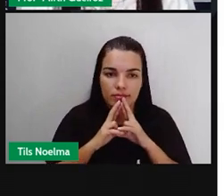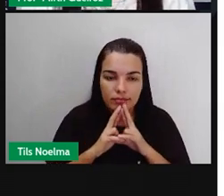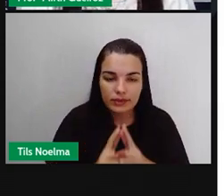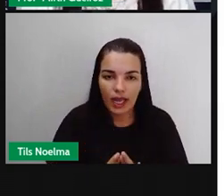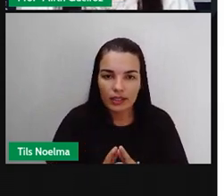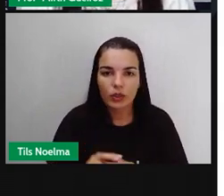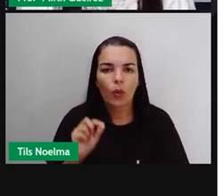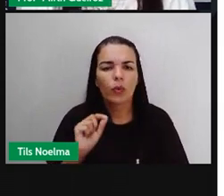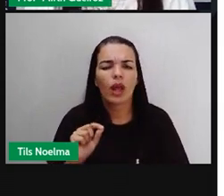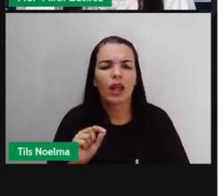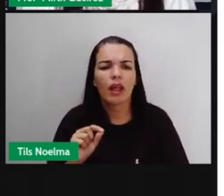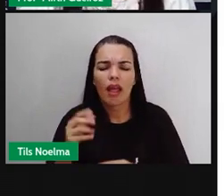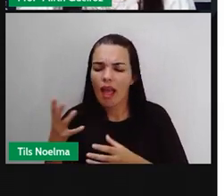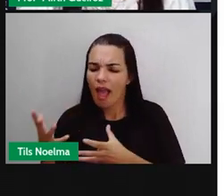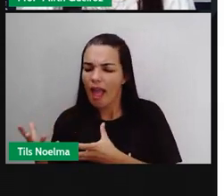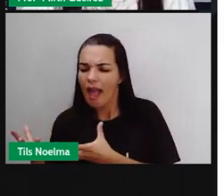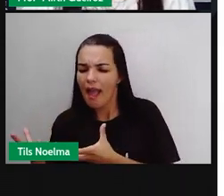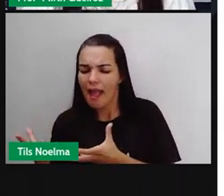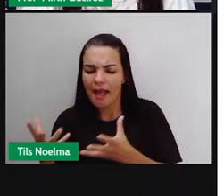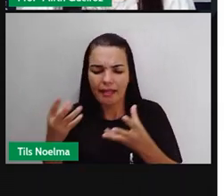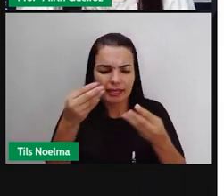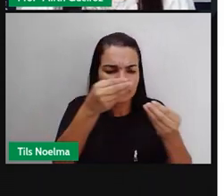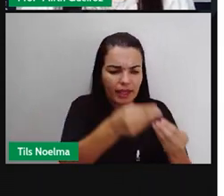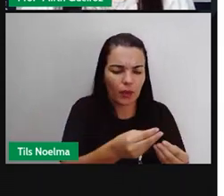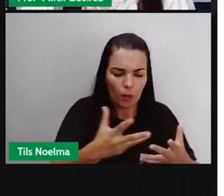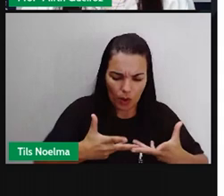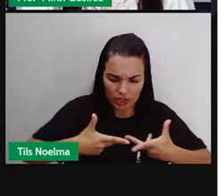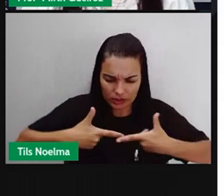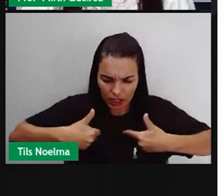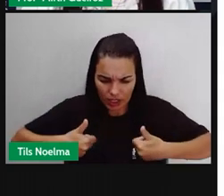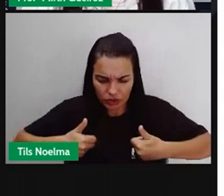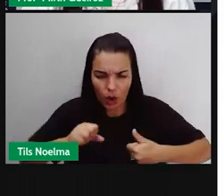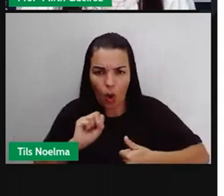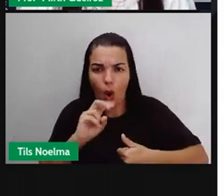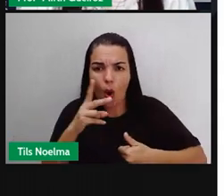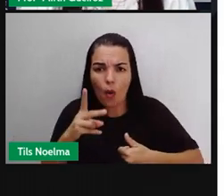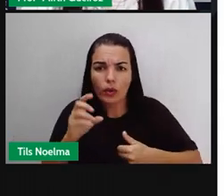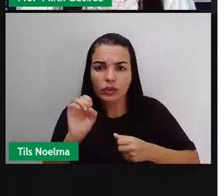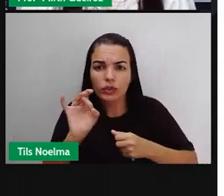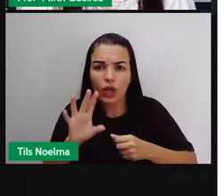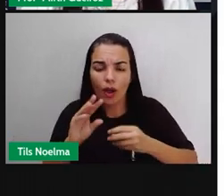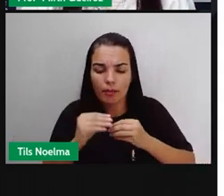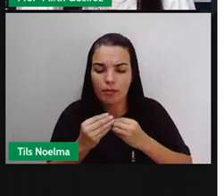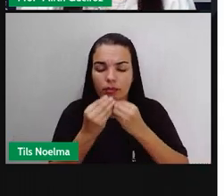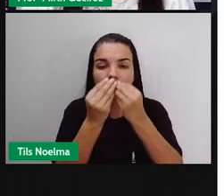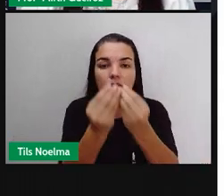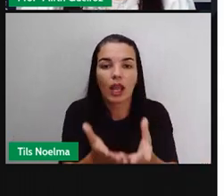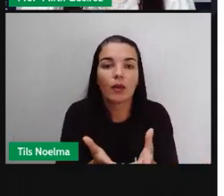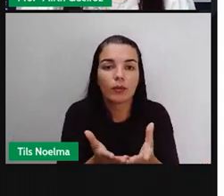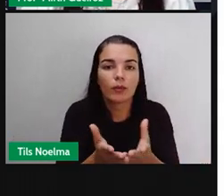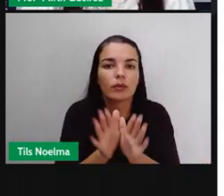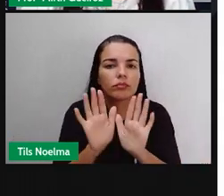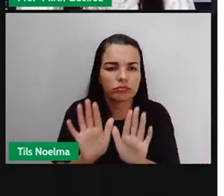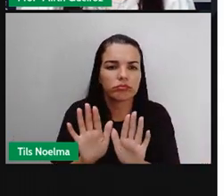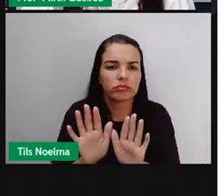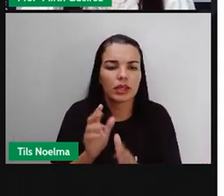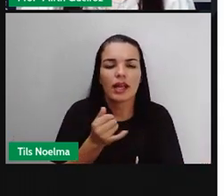receberam qualidade ou foram qualificados? Hein? Infeliz é uma